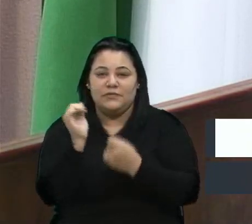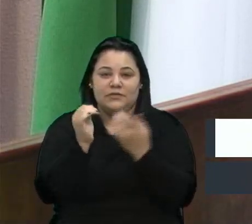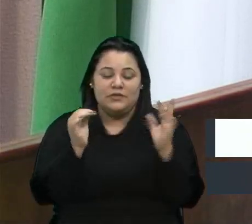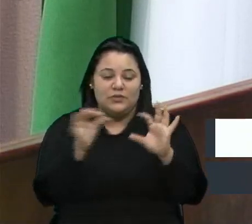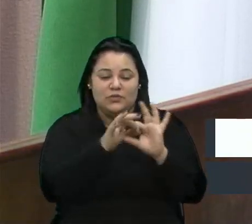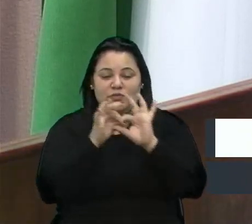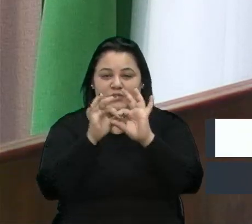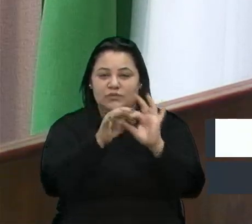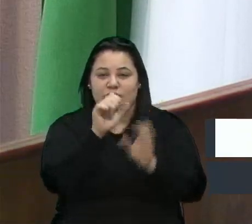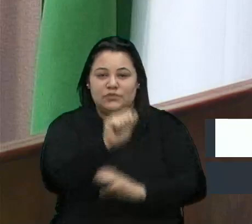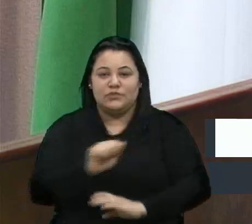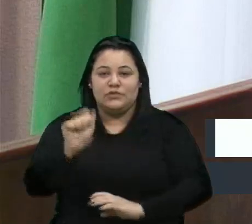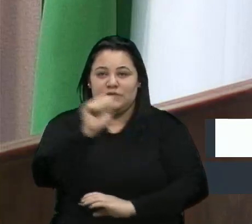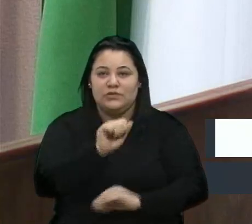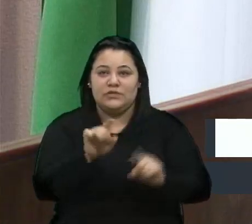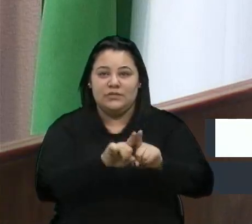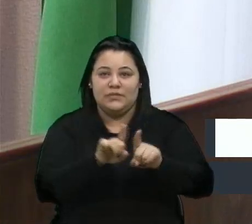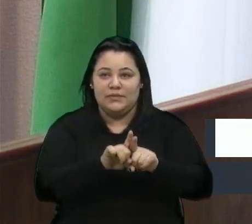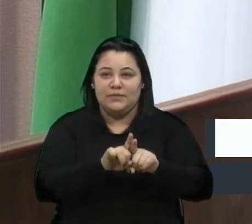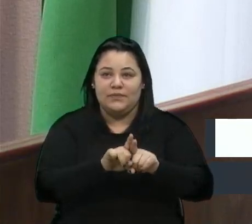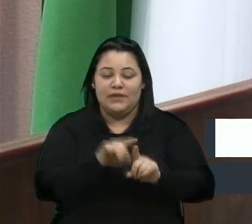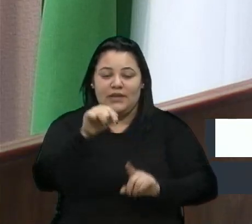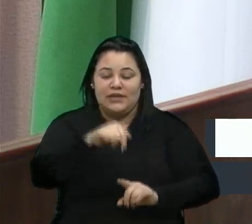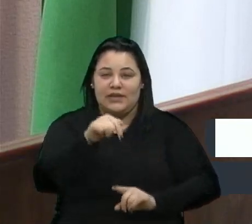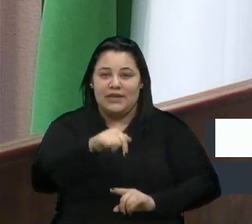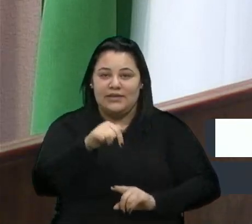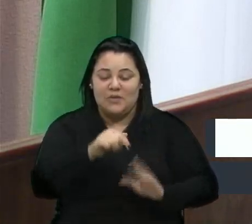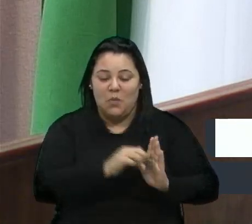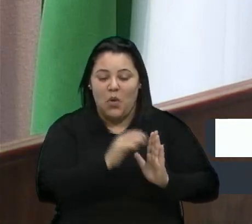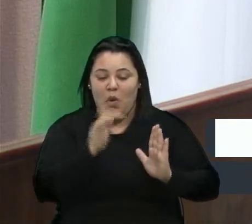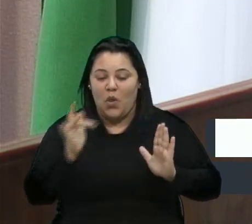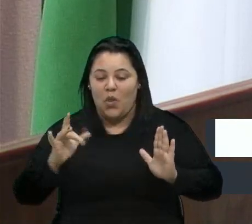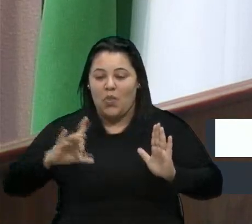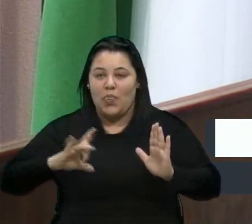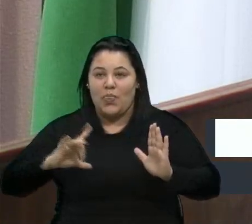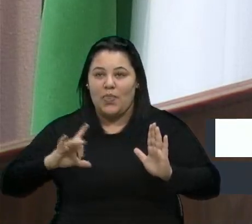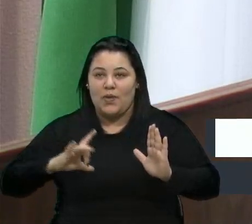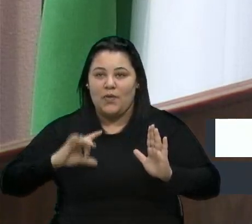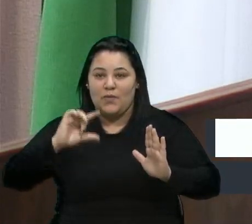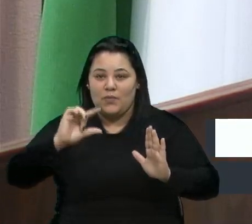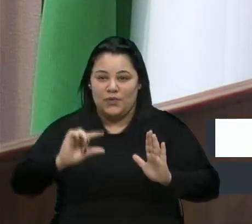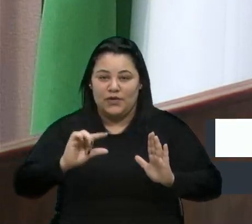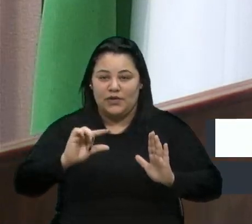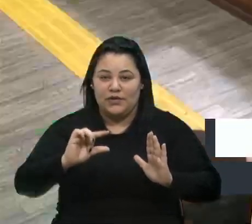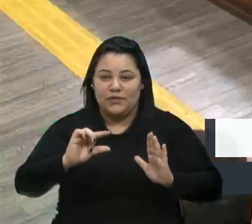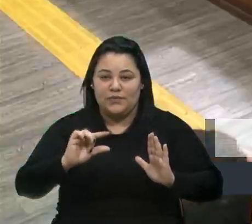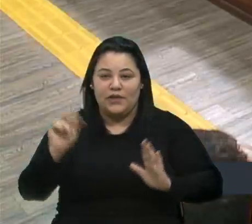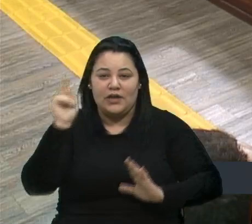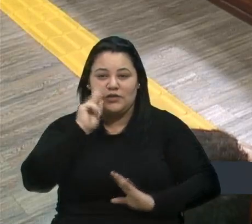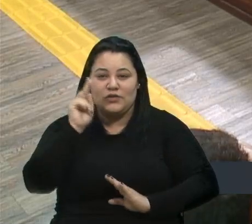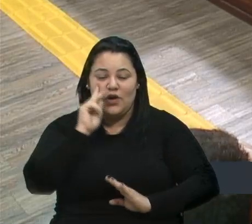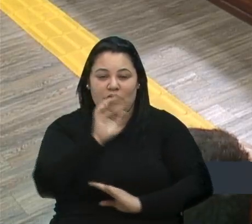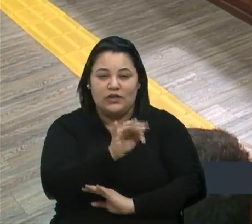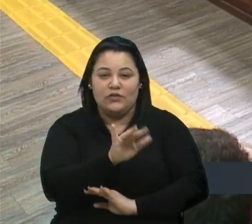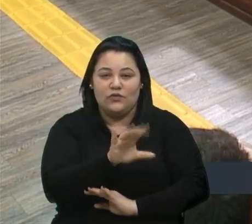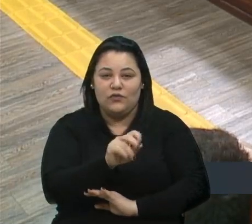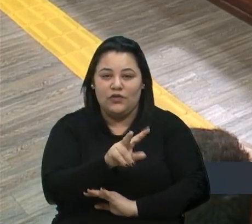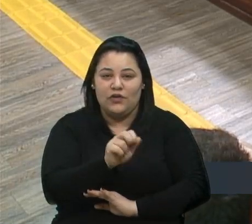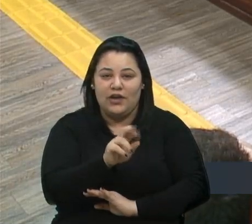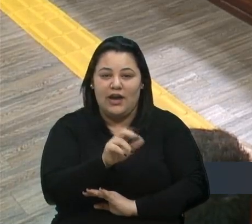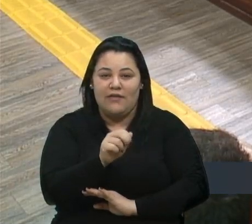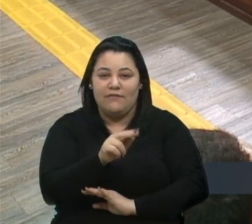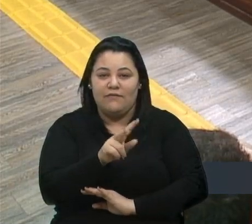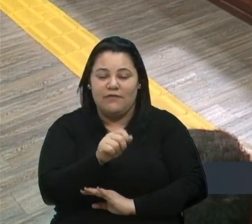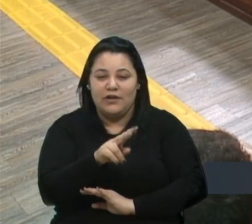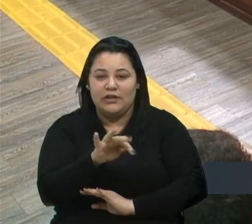S.A. e que nessa temporada trouxe um pouco da história do Fioravante Bertucci, do Wilson Schaefer, do